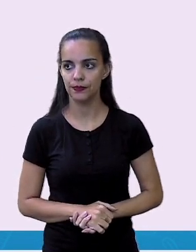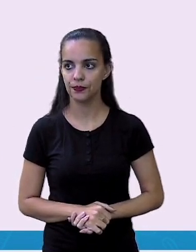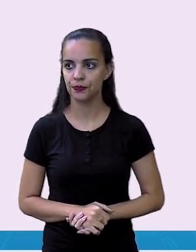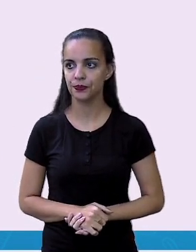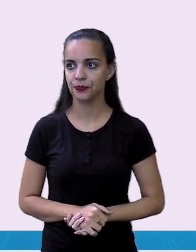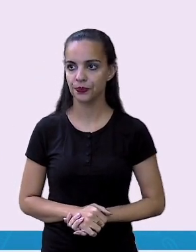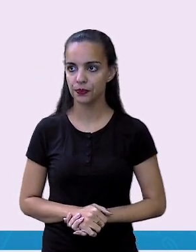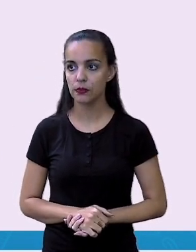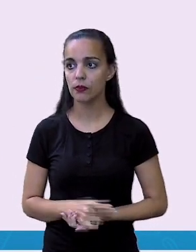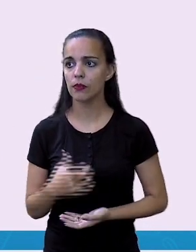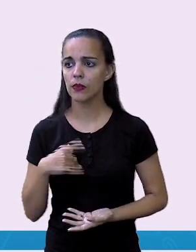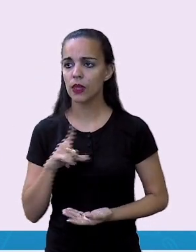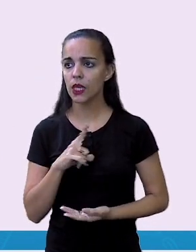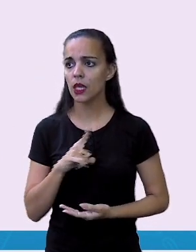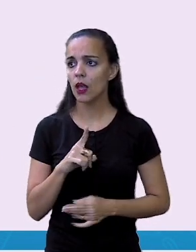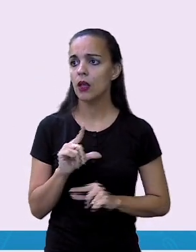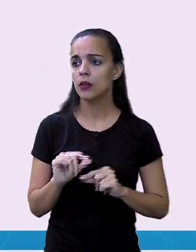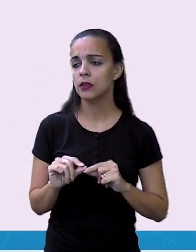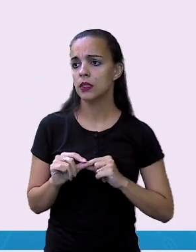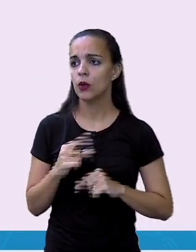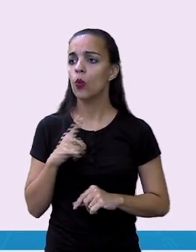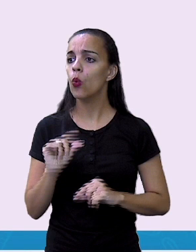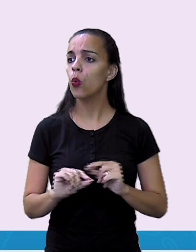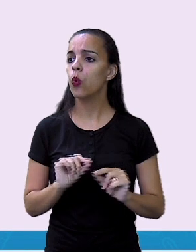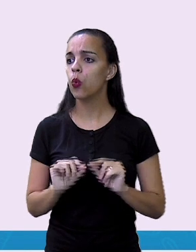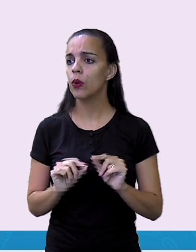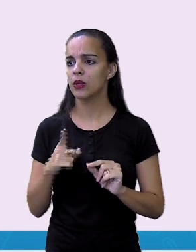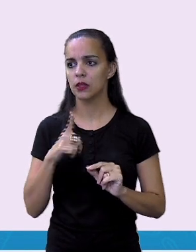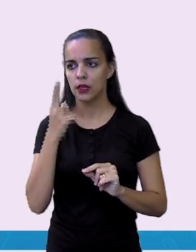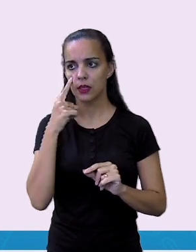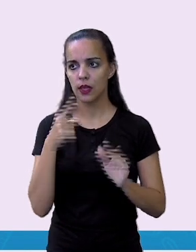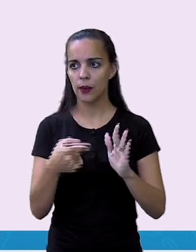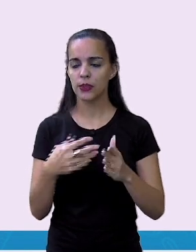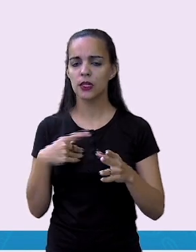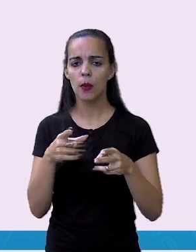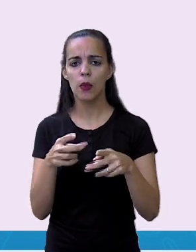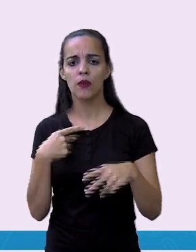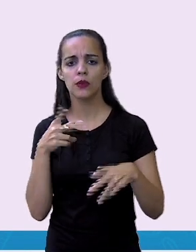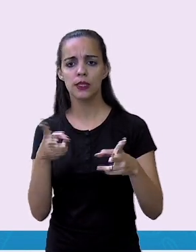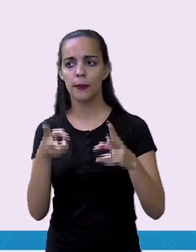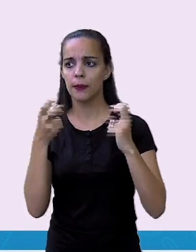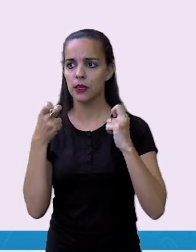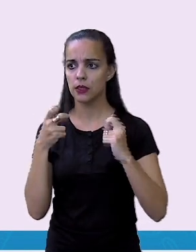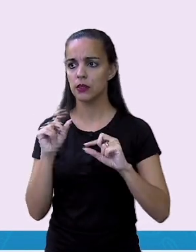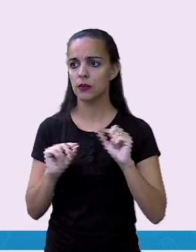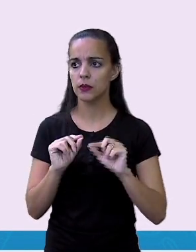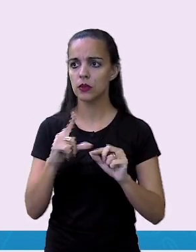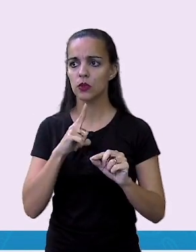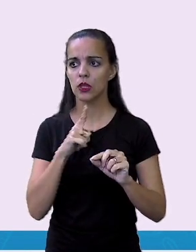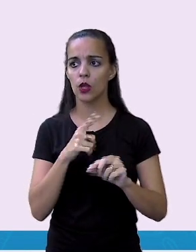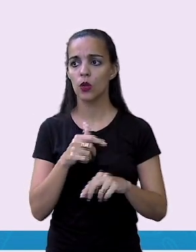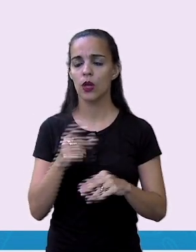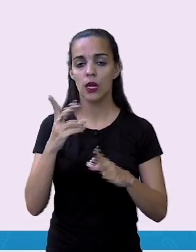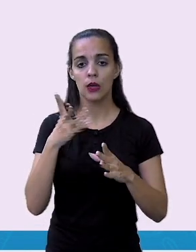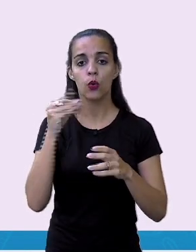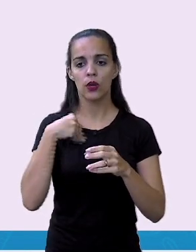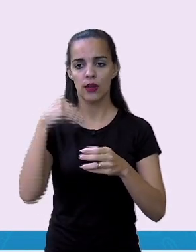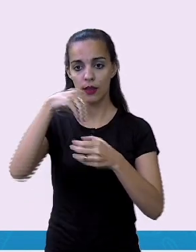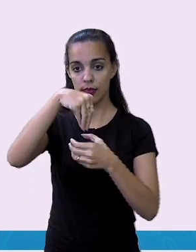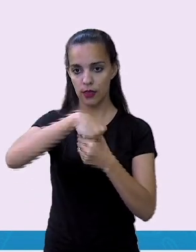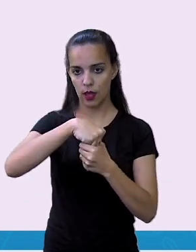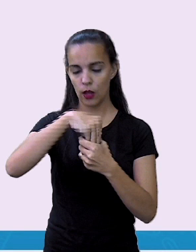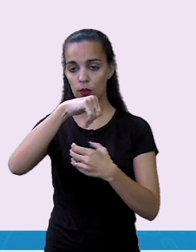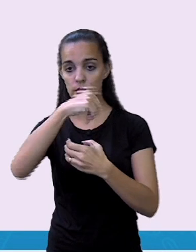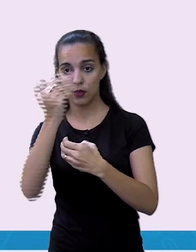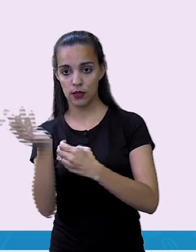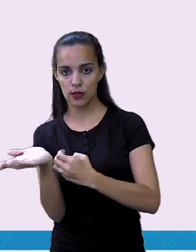paralelas e a parte interna e a parte externa. Eu coloquei para